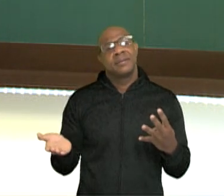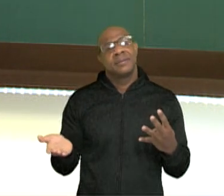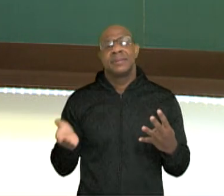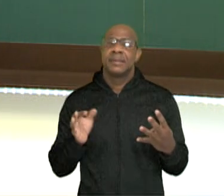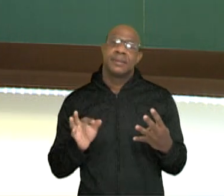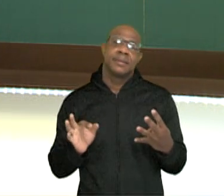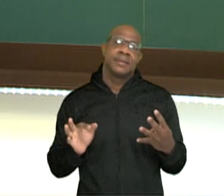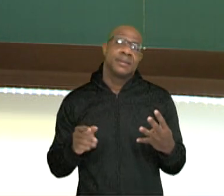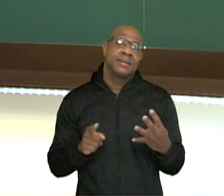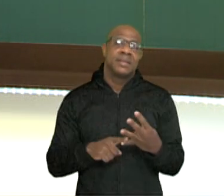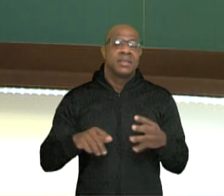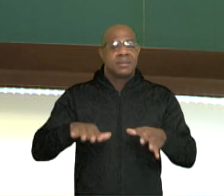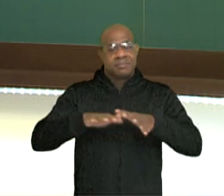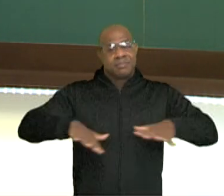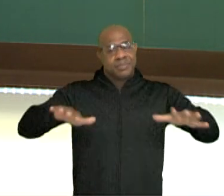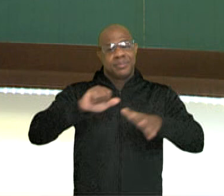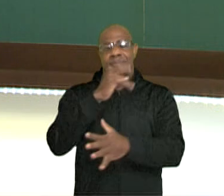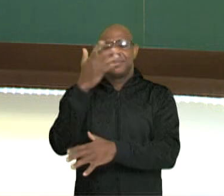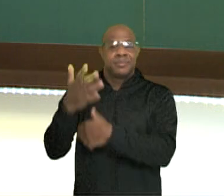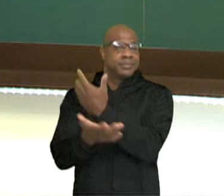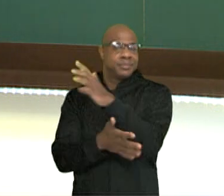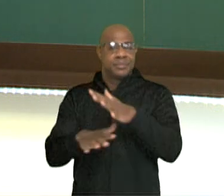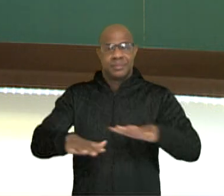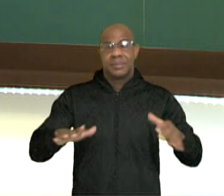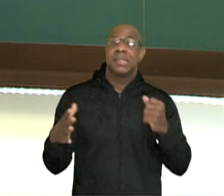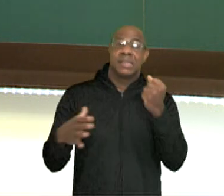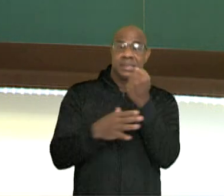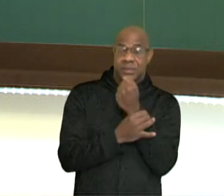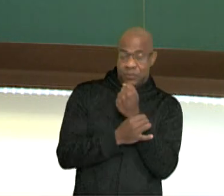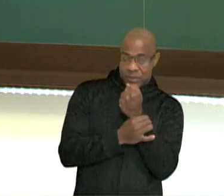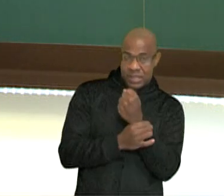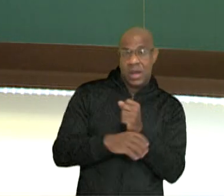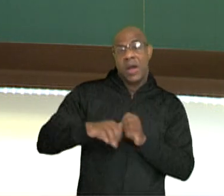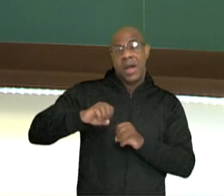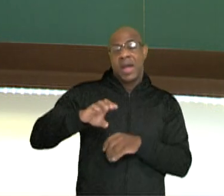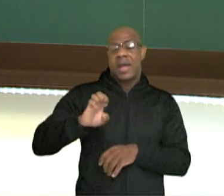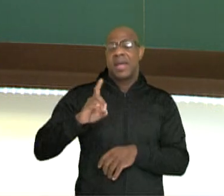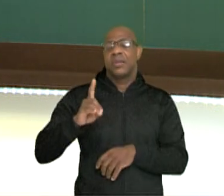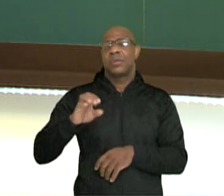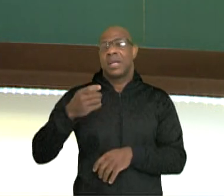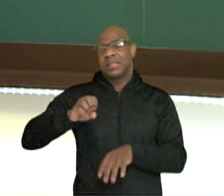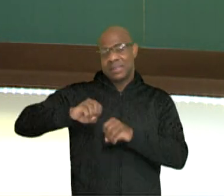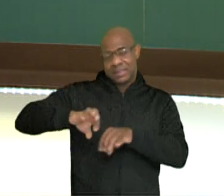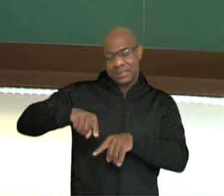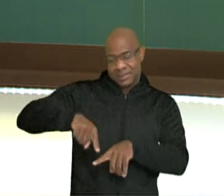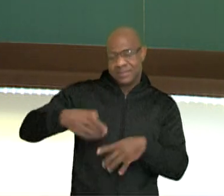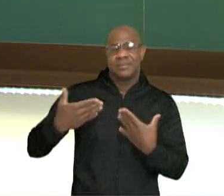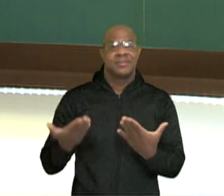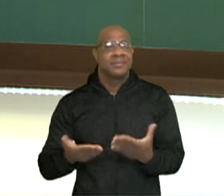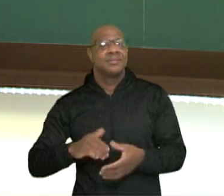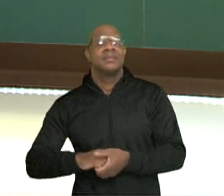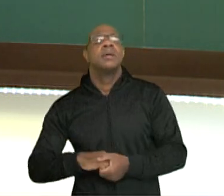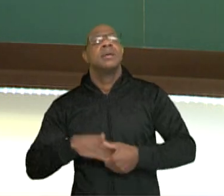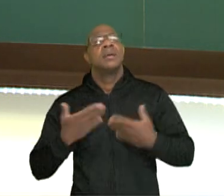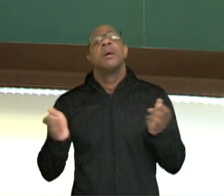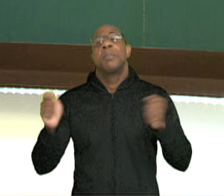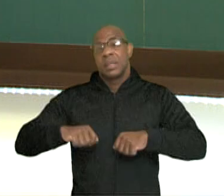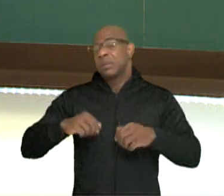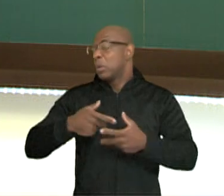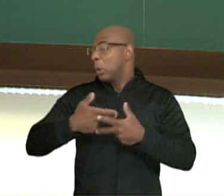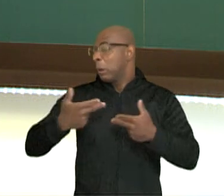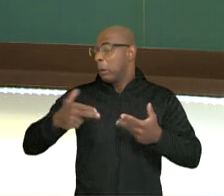certeza, do meio ambiente, da segurança, da educação. Tantas coisas ali podem ser, então,